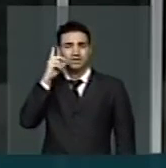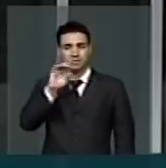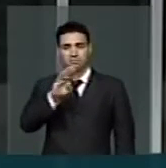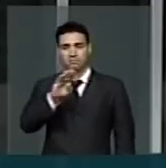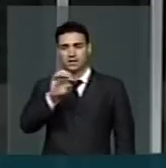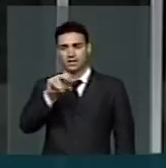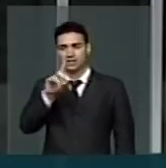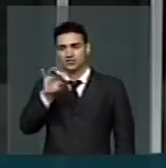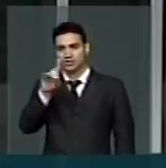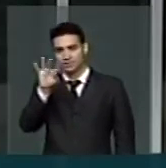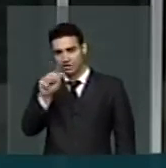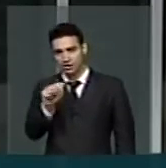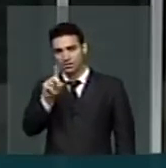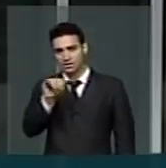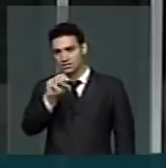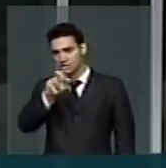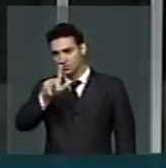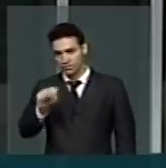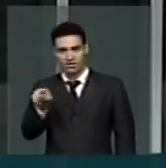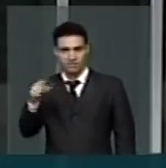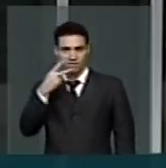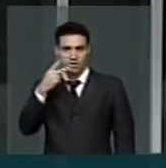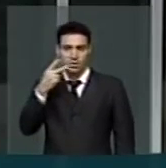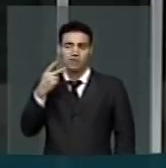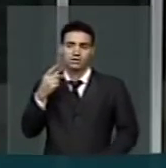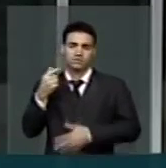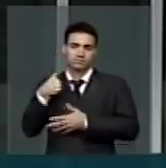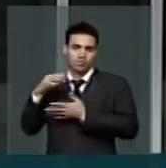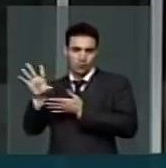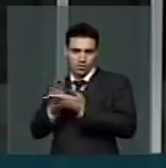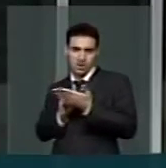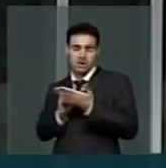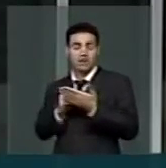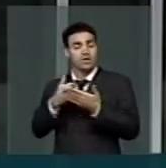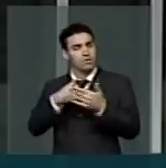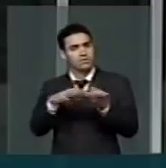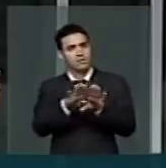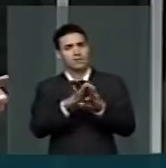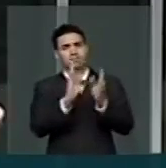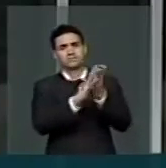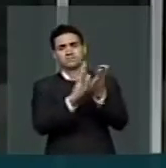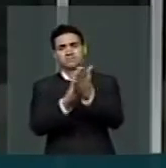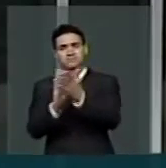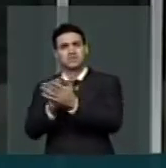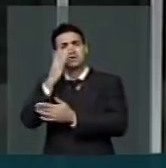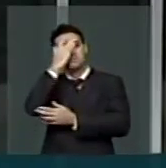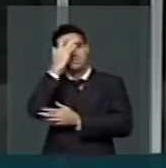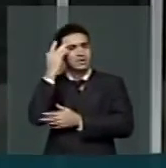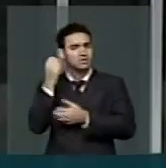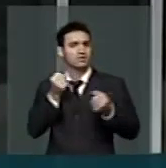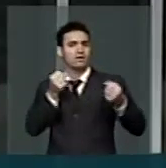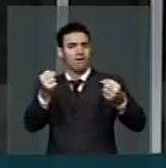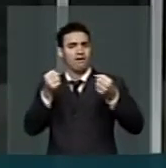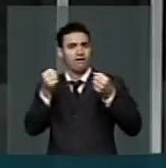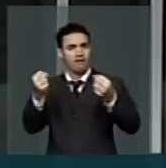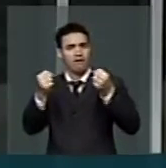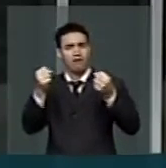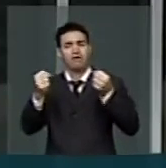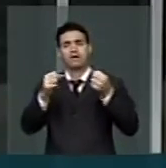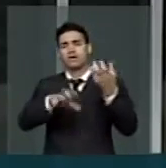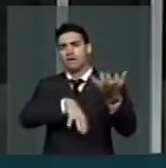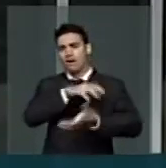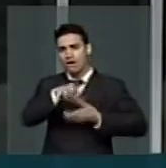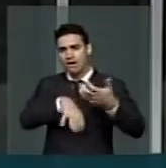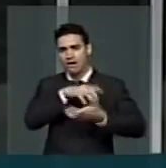Silva, também saúdo os movimentos que estão nas ruas, que reivindicam